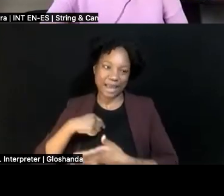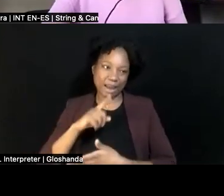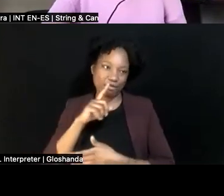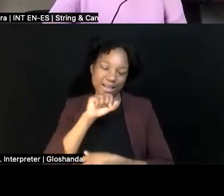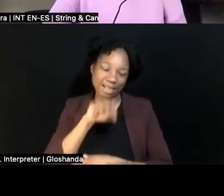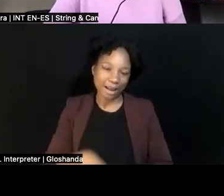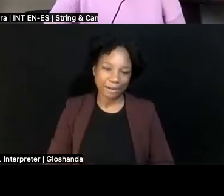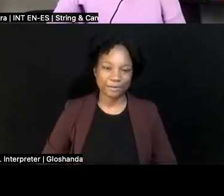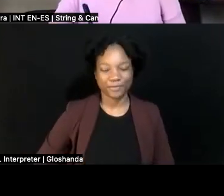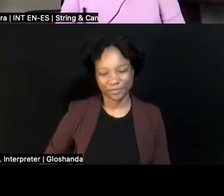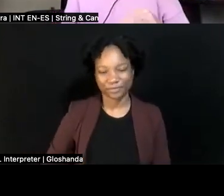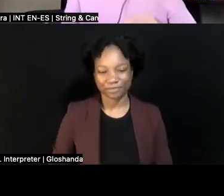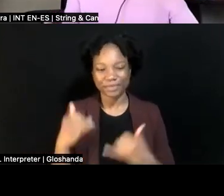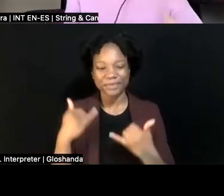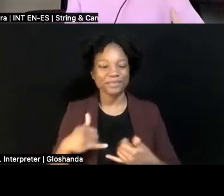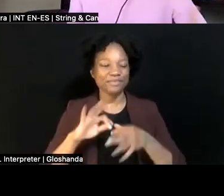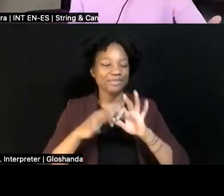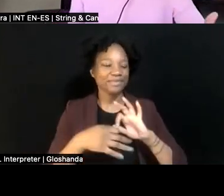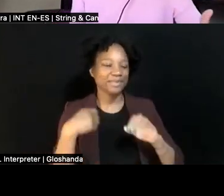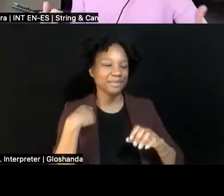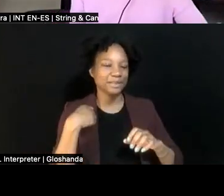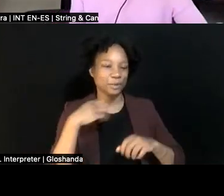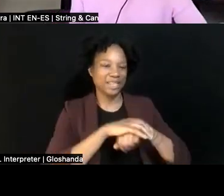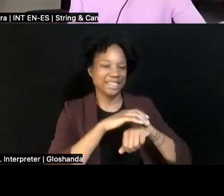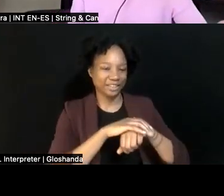I just want to begin by saying I feel like